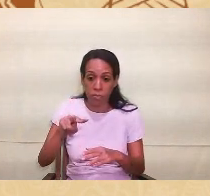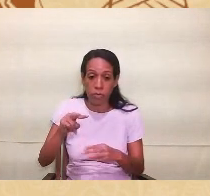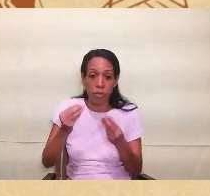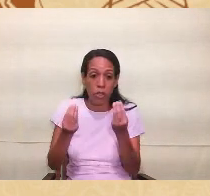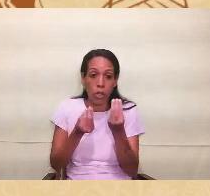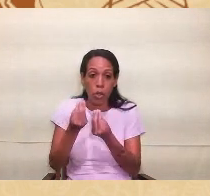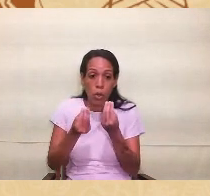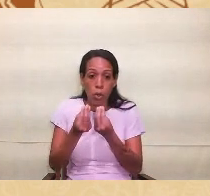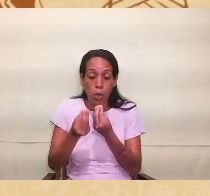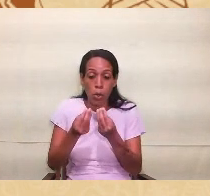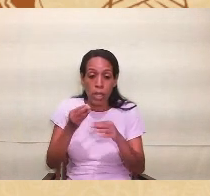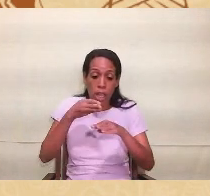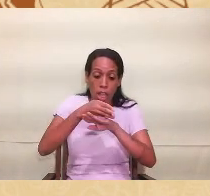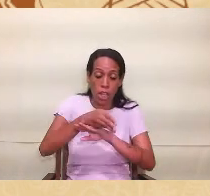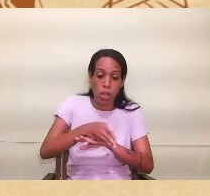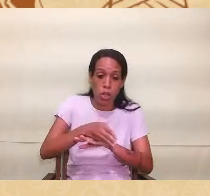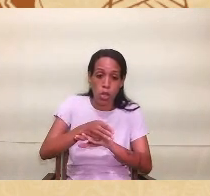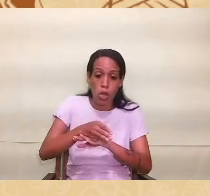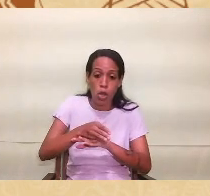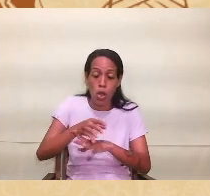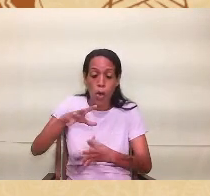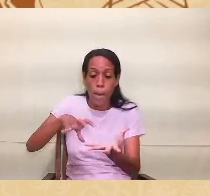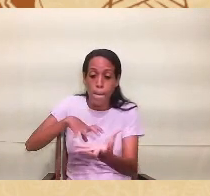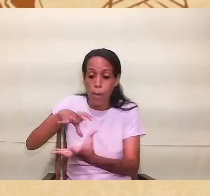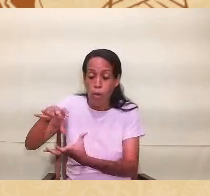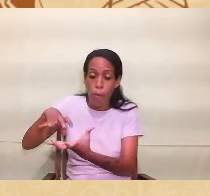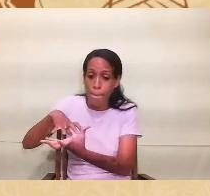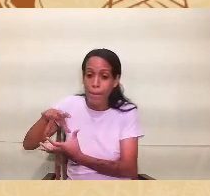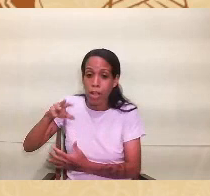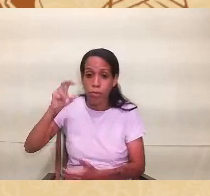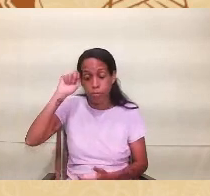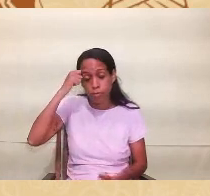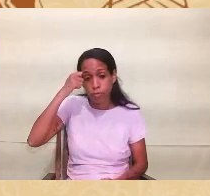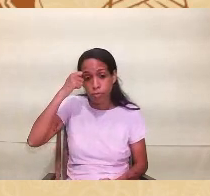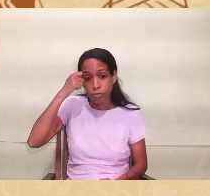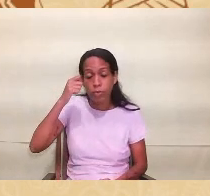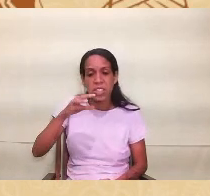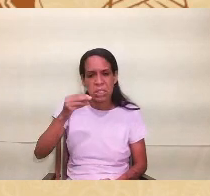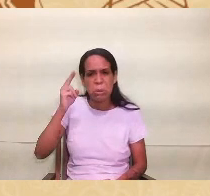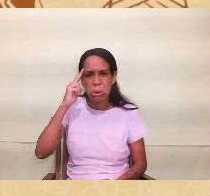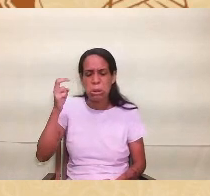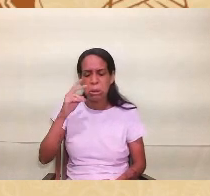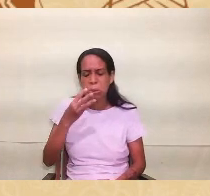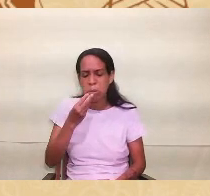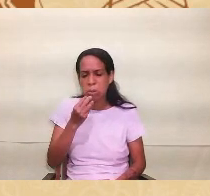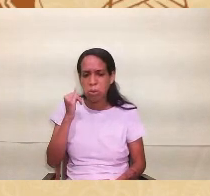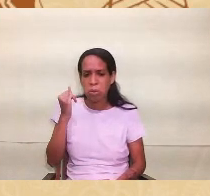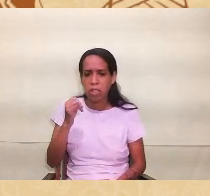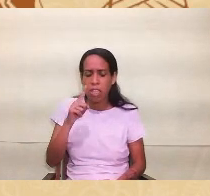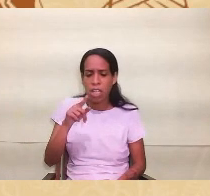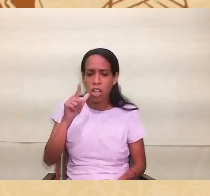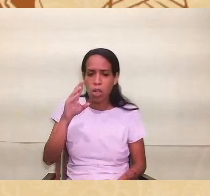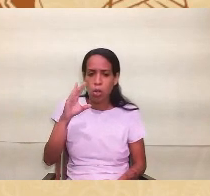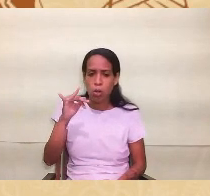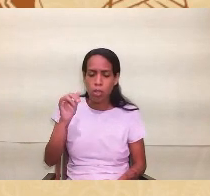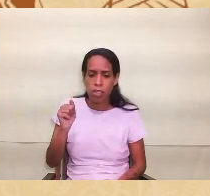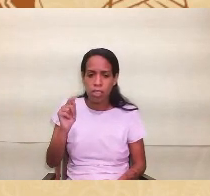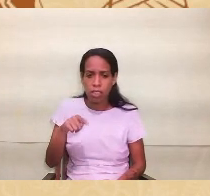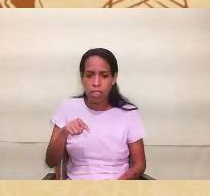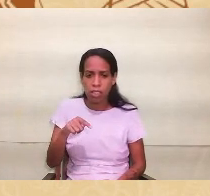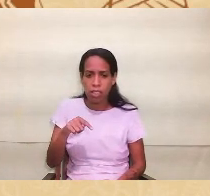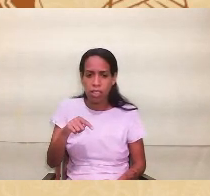quando ela entrou para o movimento negro, enfim, ela conta a história que é muito interessante. E sim, a Lúcia é do AmpSinep,